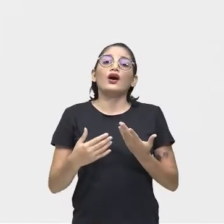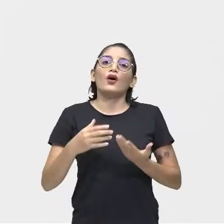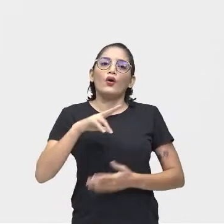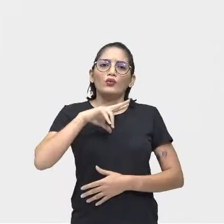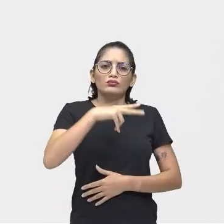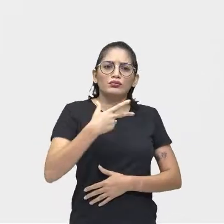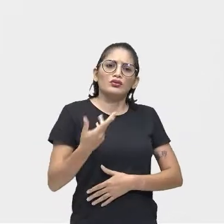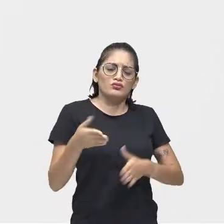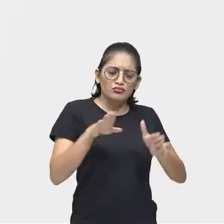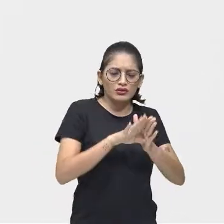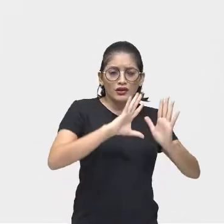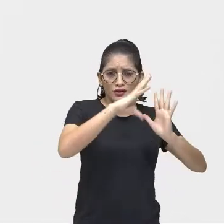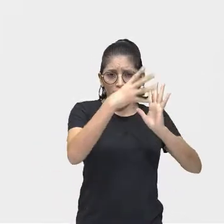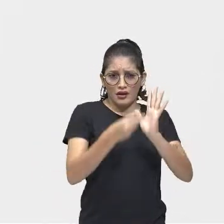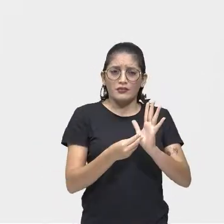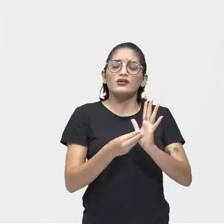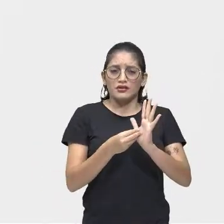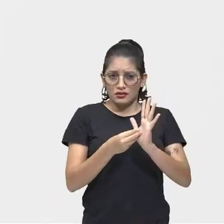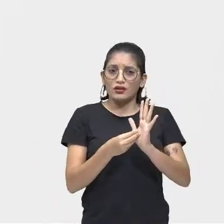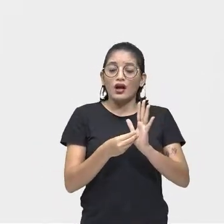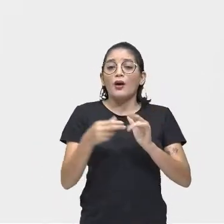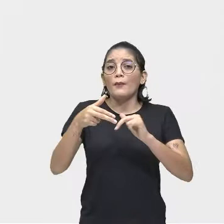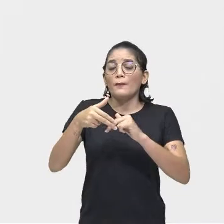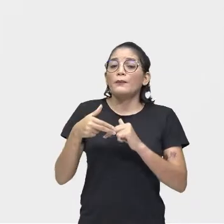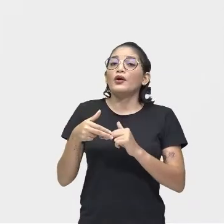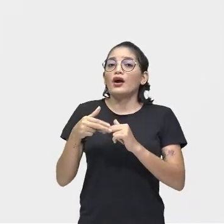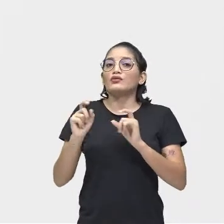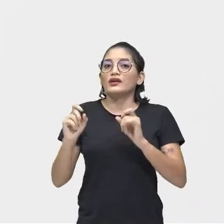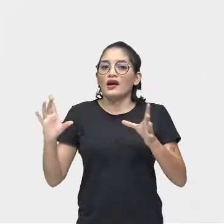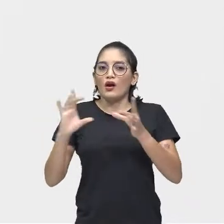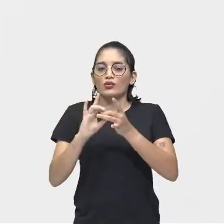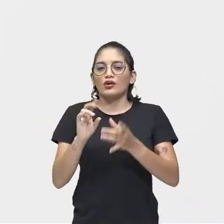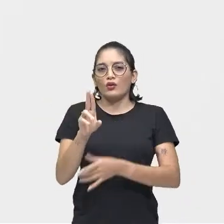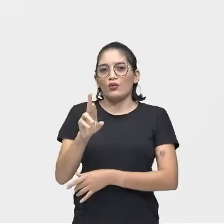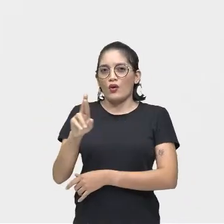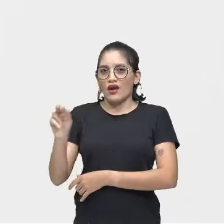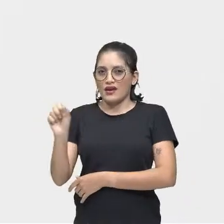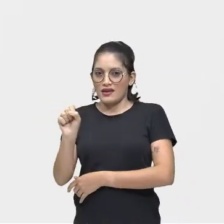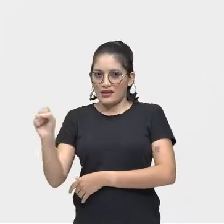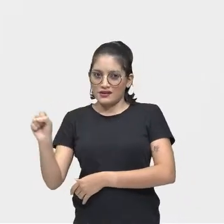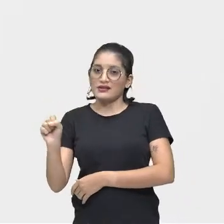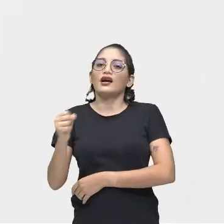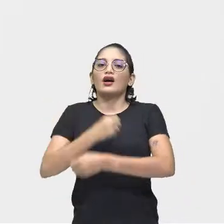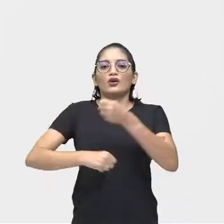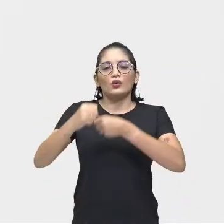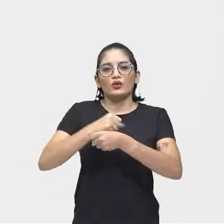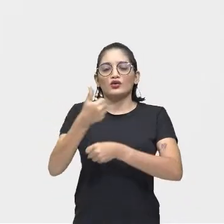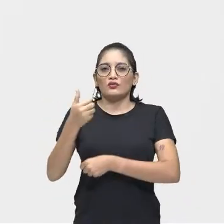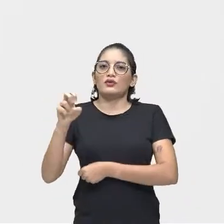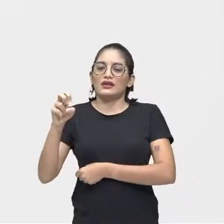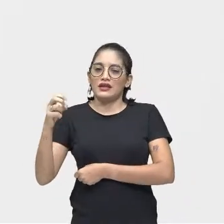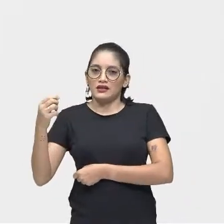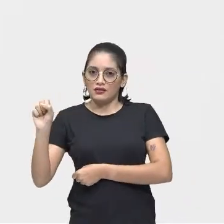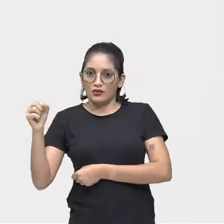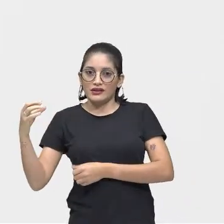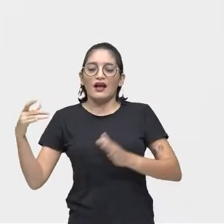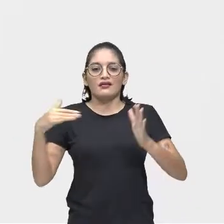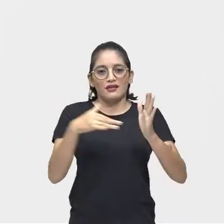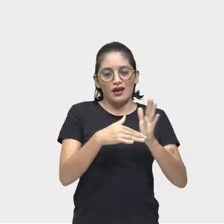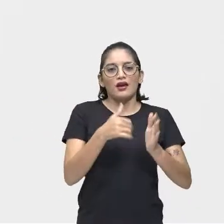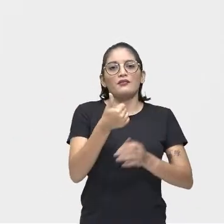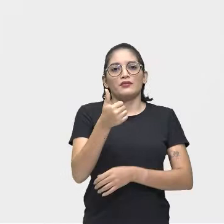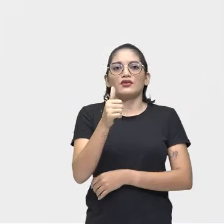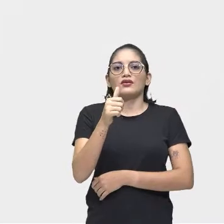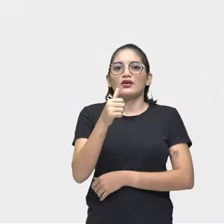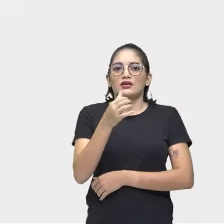a Amazônia durante a União Ibérica. Entre 1580 a 1640,